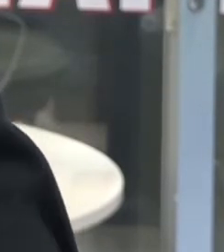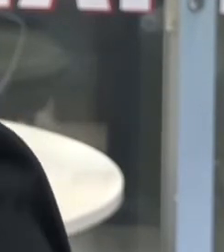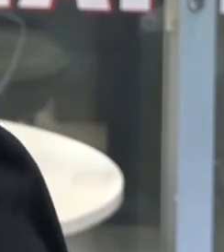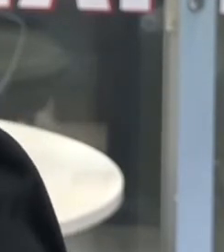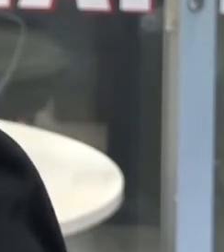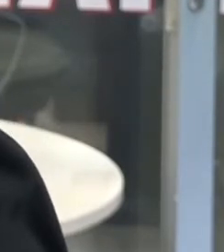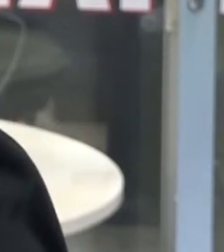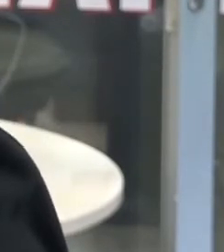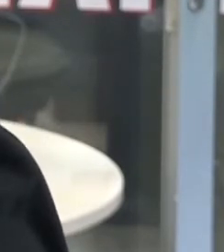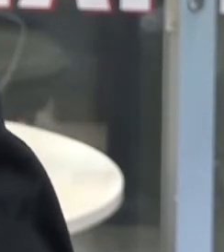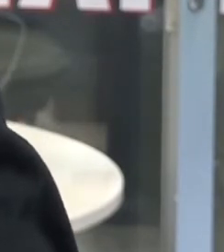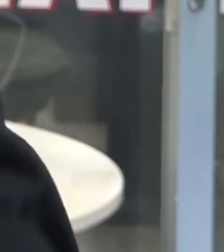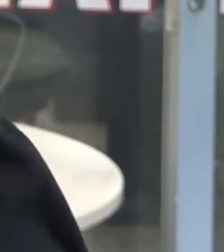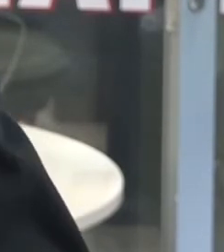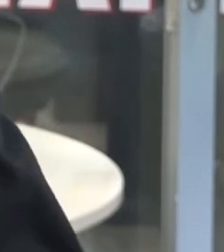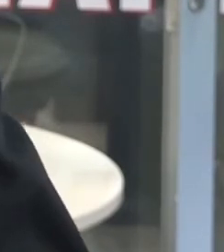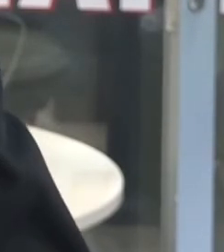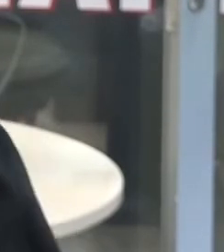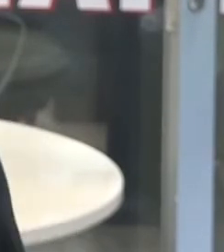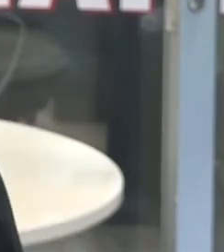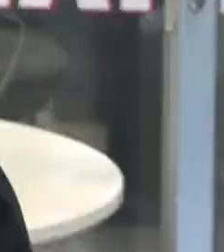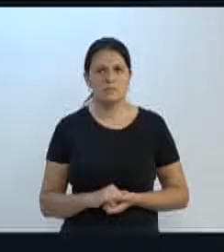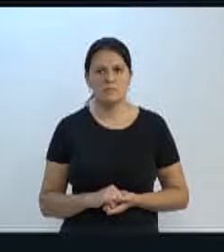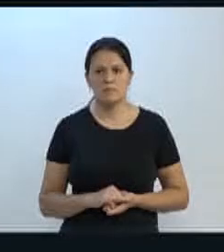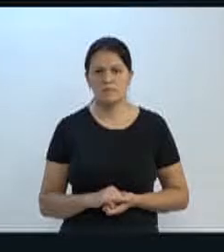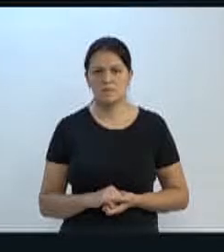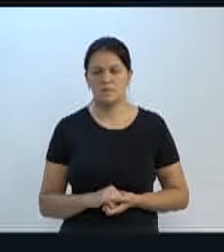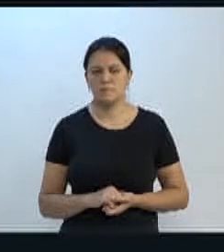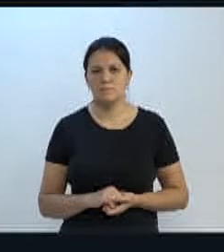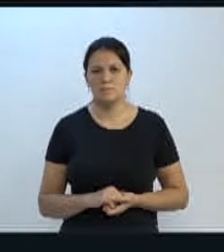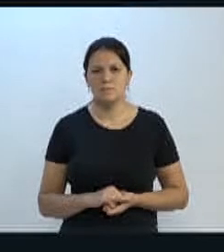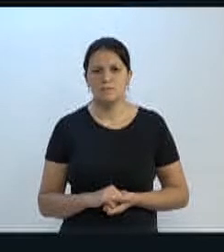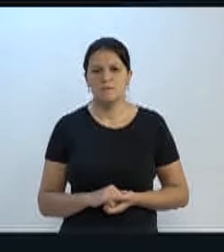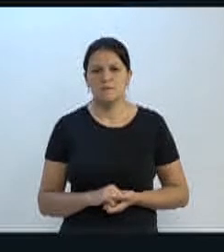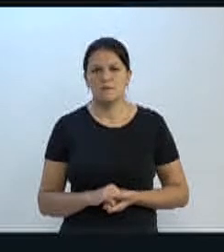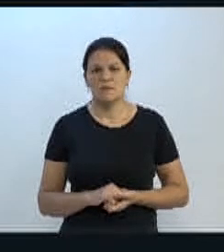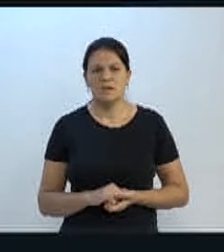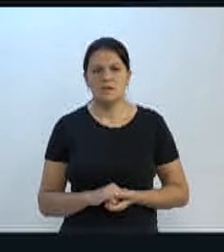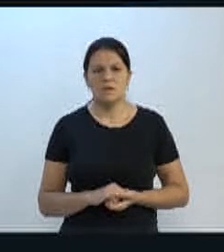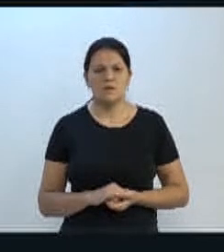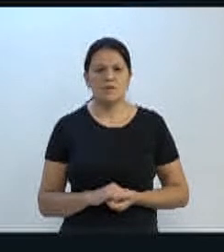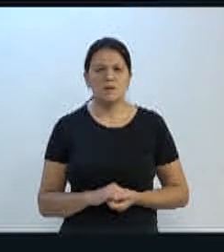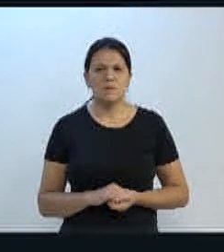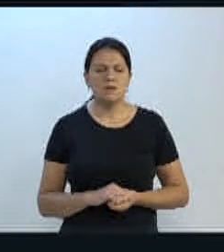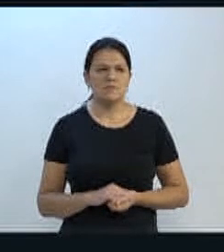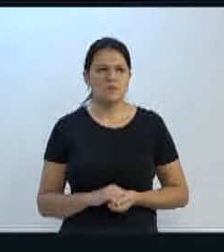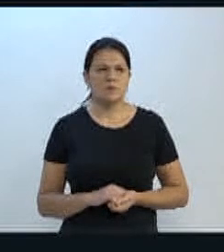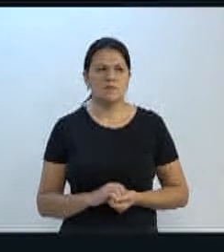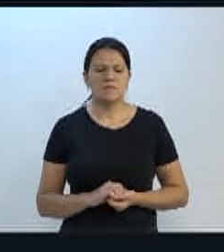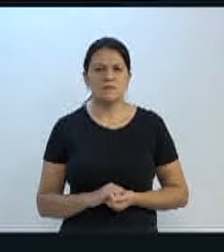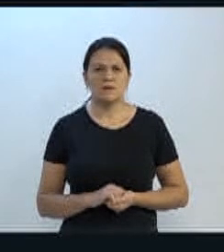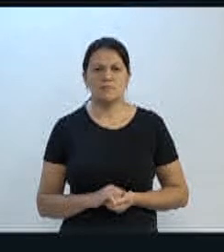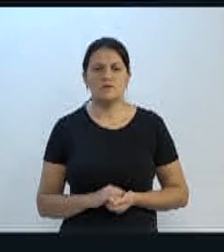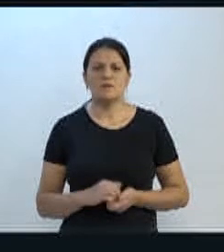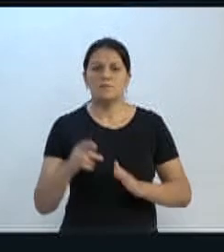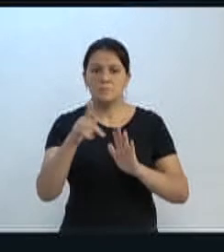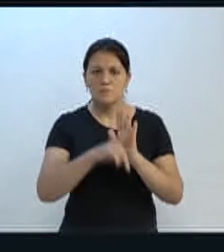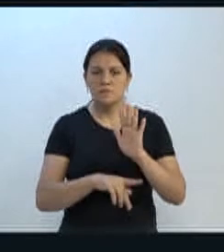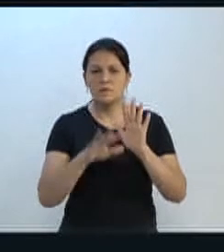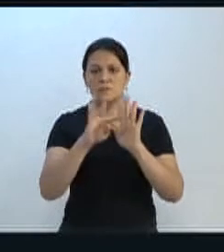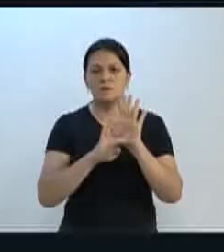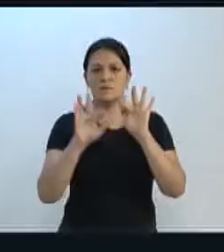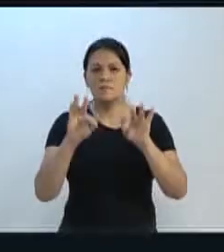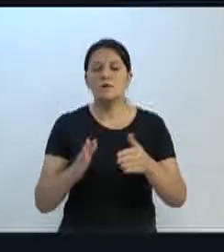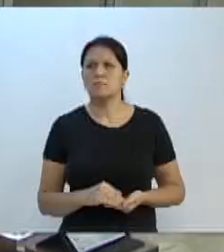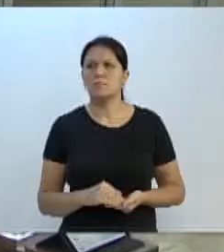guardados nessas creches. Nas votações, a Câmara acatou o veto do Executivo ao projeto